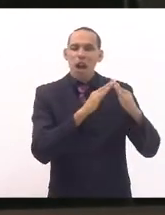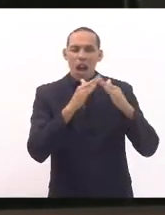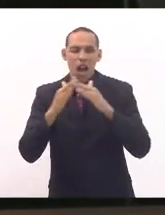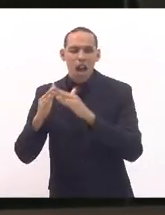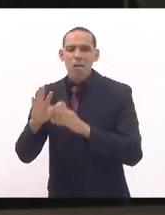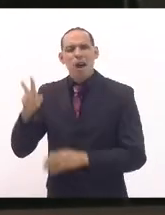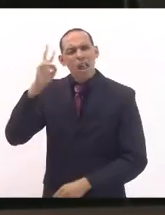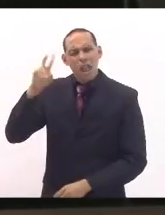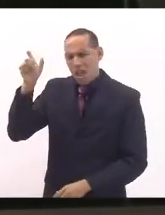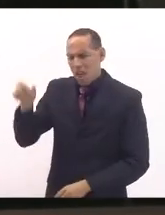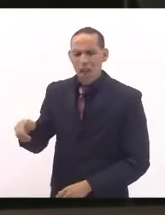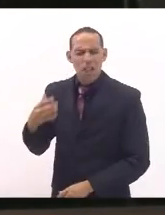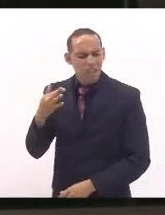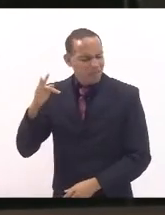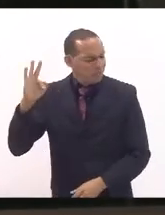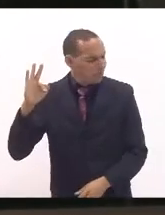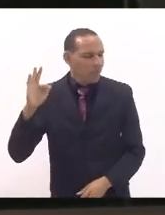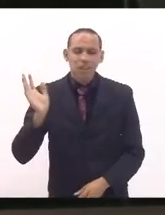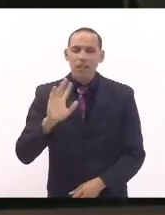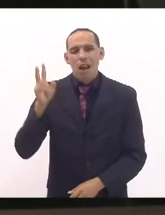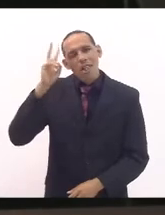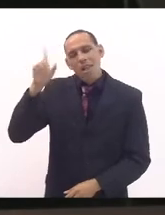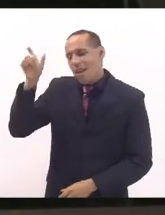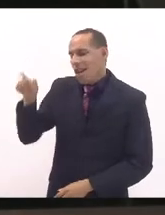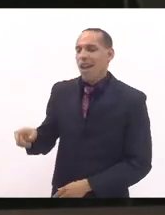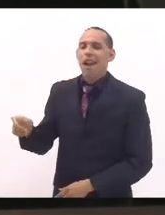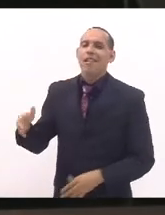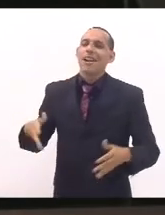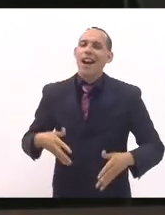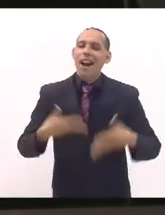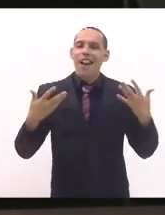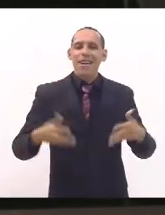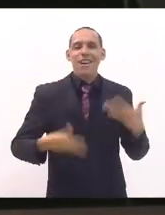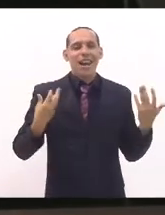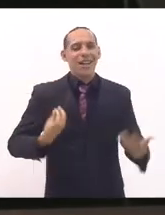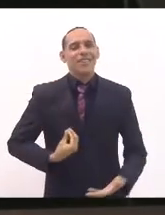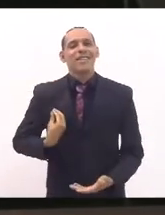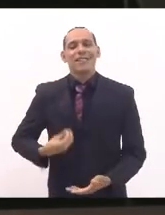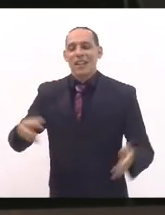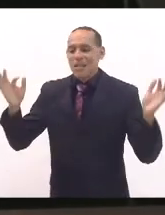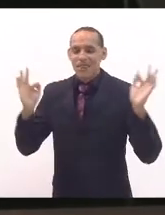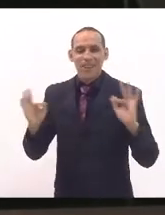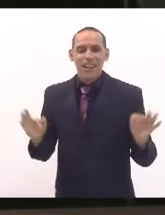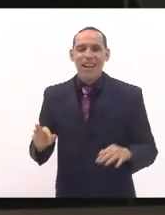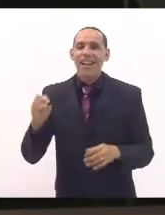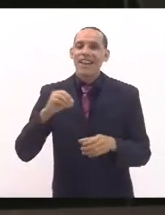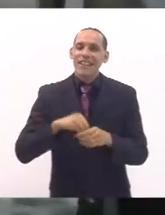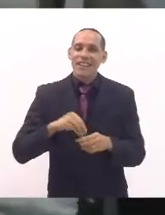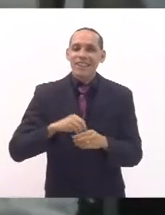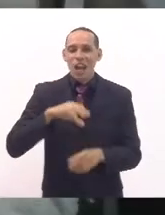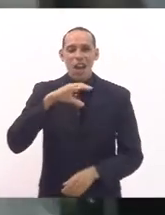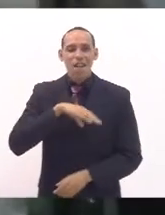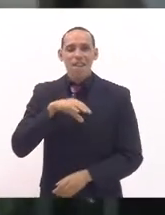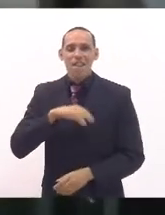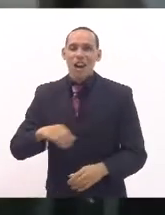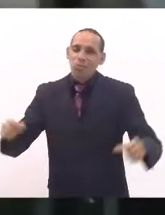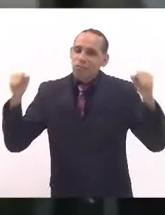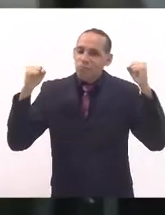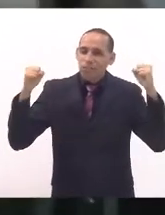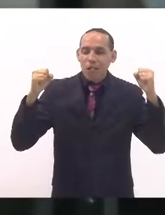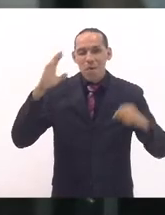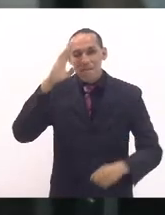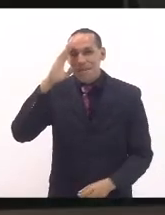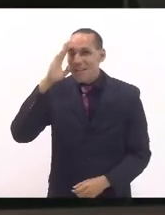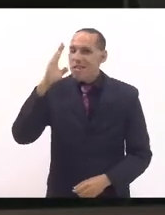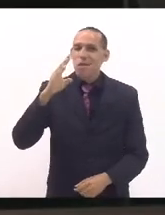de Juan com dor, que lembremos da sua alegria de viver, da sua felicidade de estar nas torcidas do Vasco, e especialmente dos